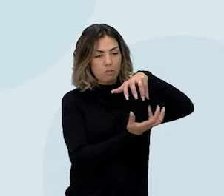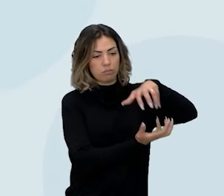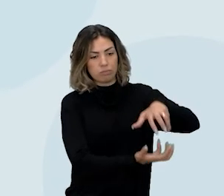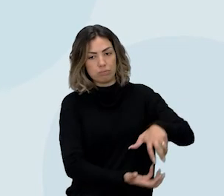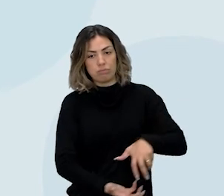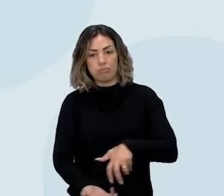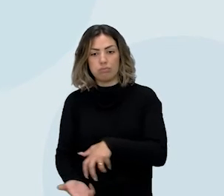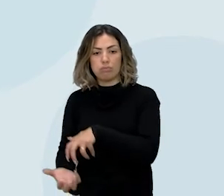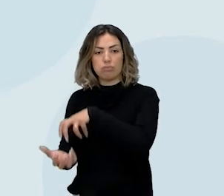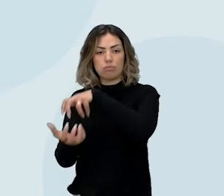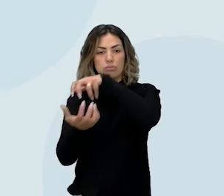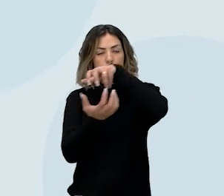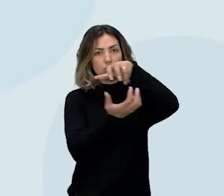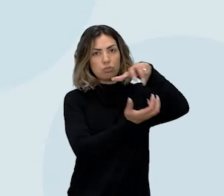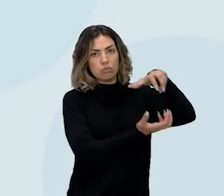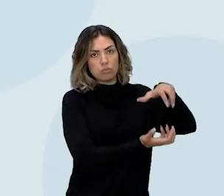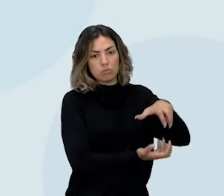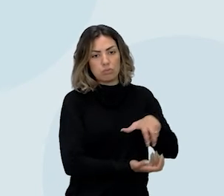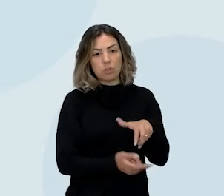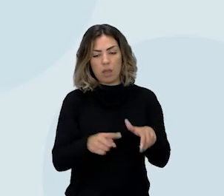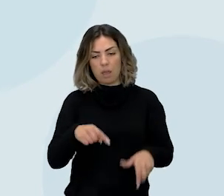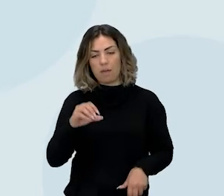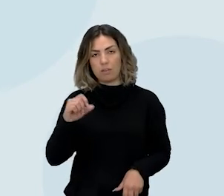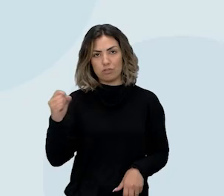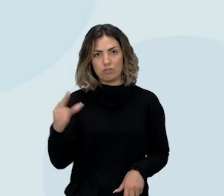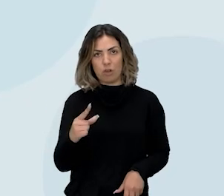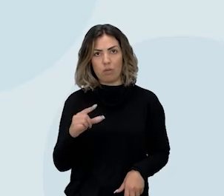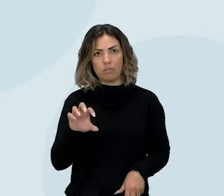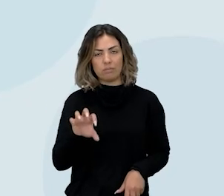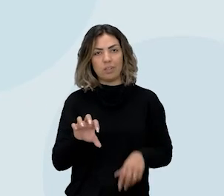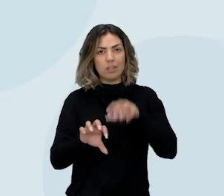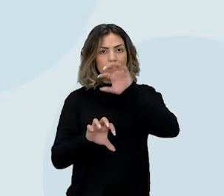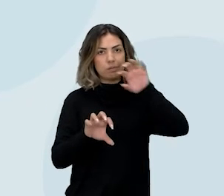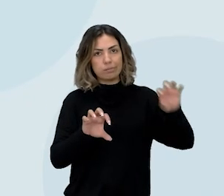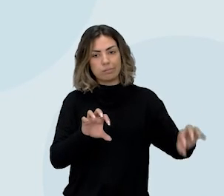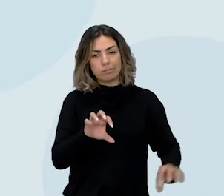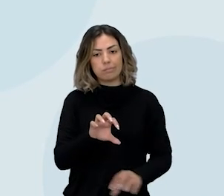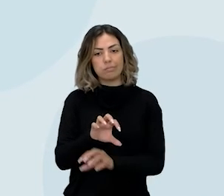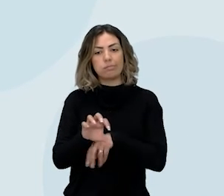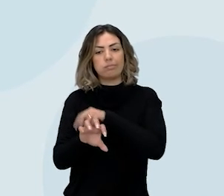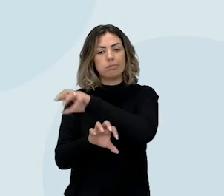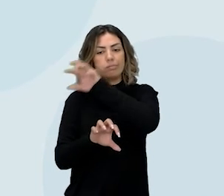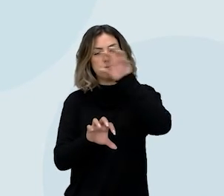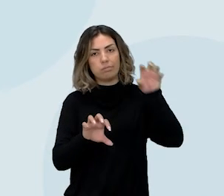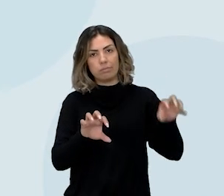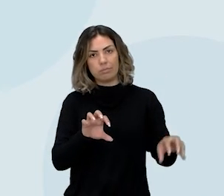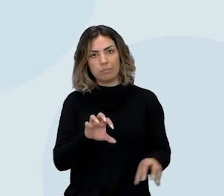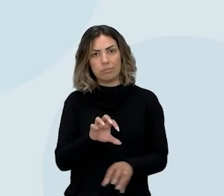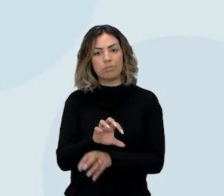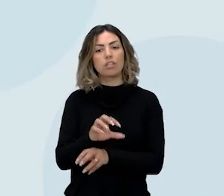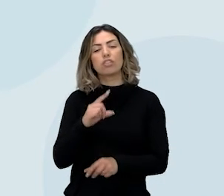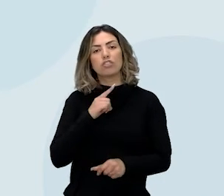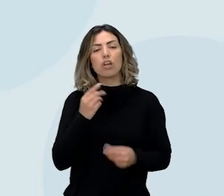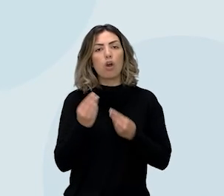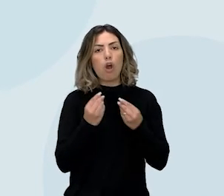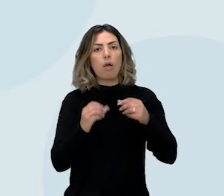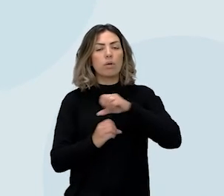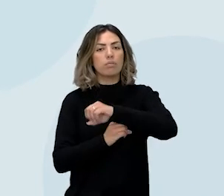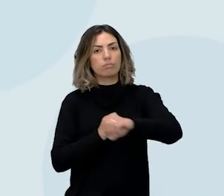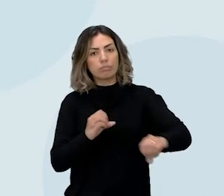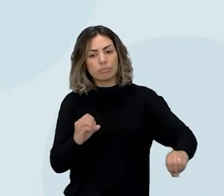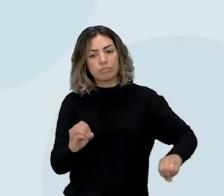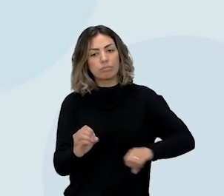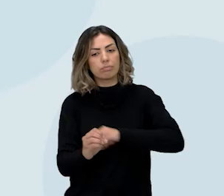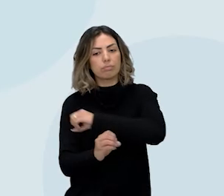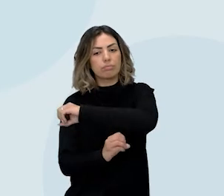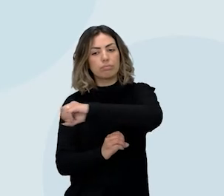a Terra ela não está no centro, ela está um pouquinho mais para o canto. E as velocidades aí com que a Terra vai girando, ela não é igual, né?